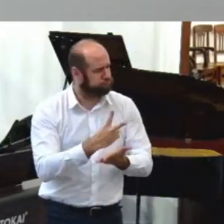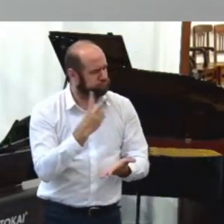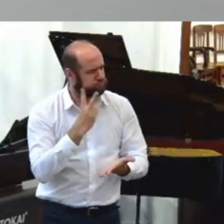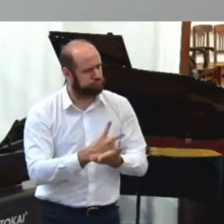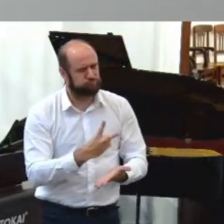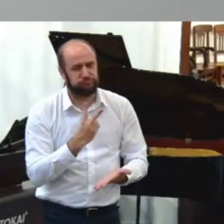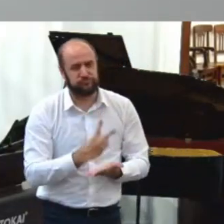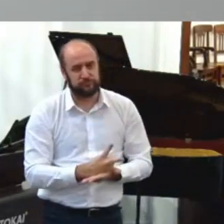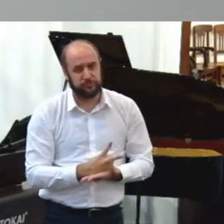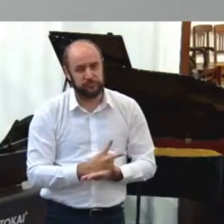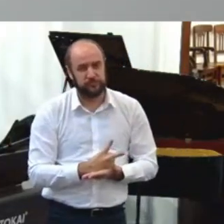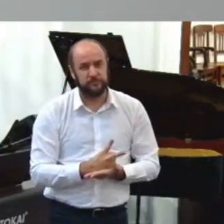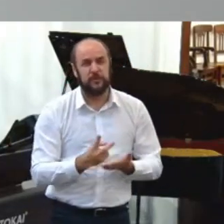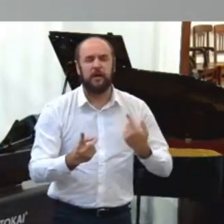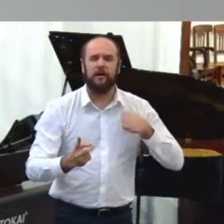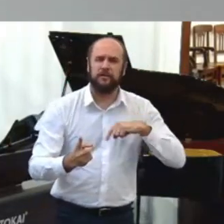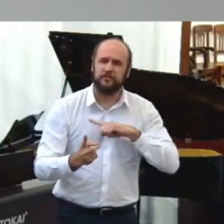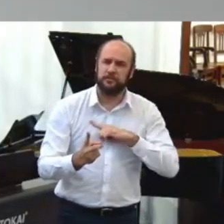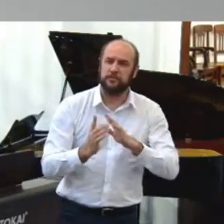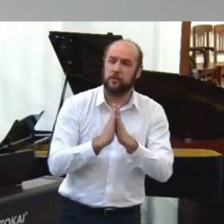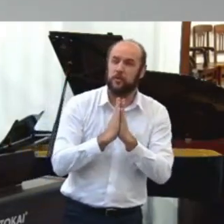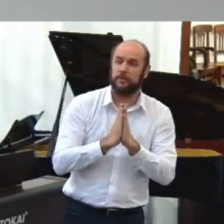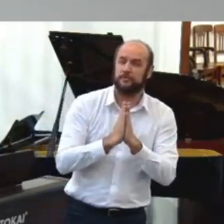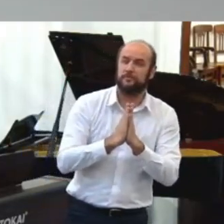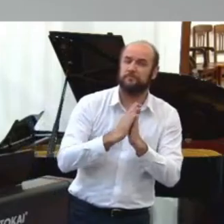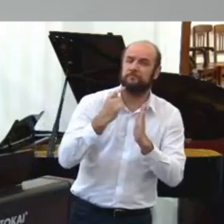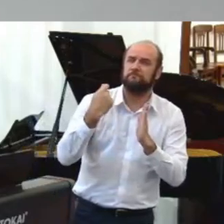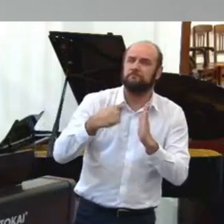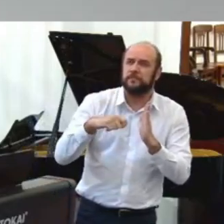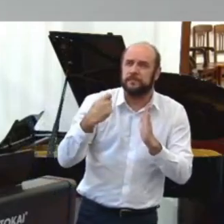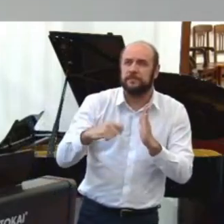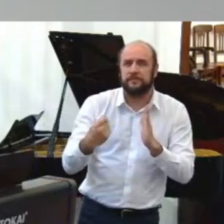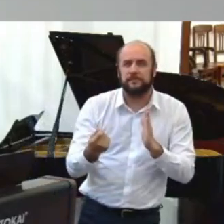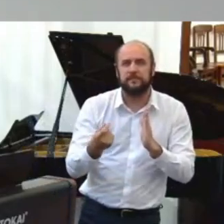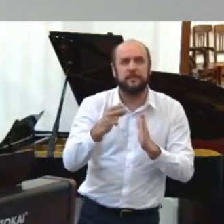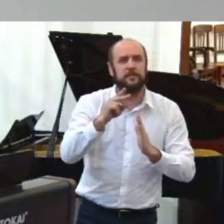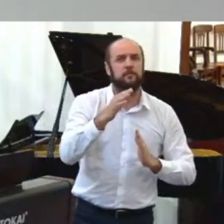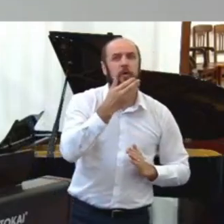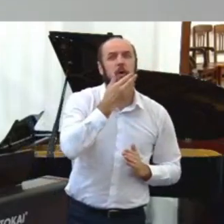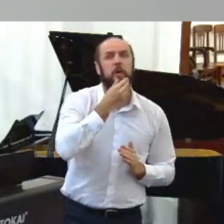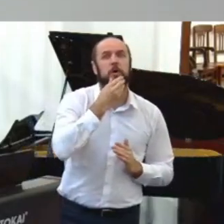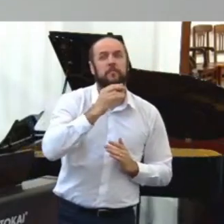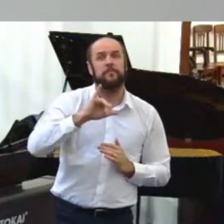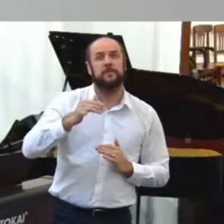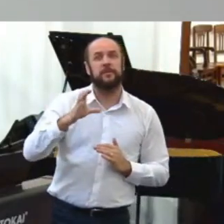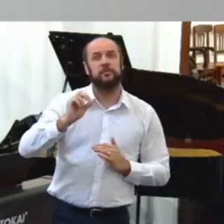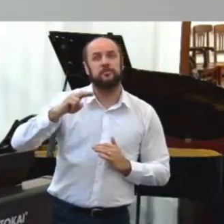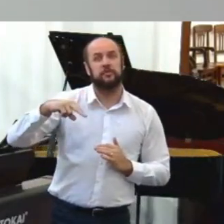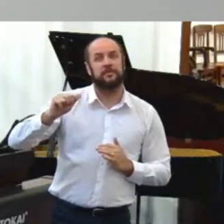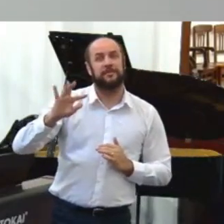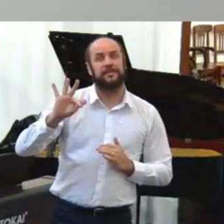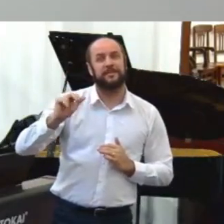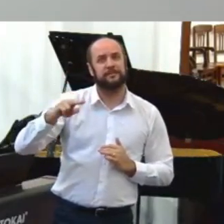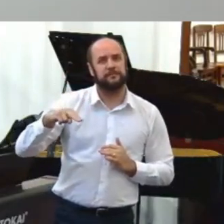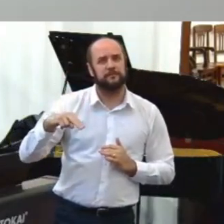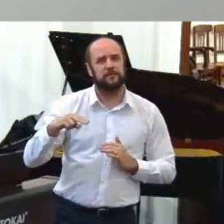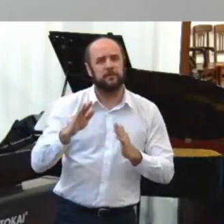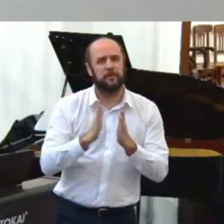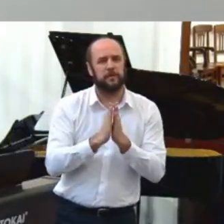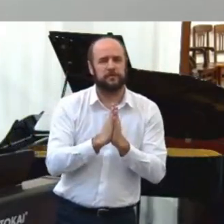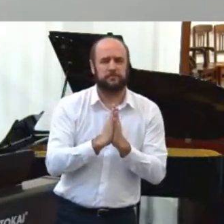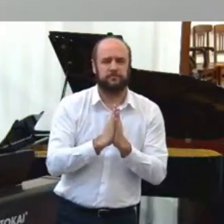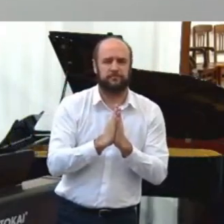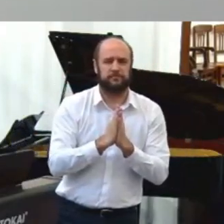inteiro. A nós, a oração deve ser, talvez aqui, Jonathan Edwards, que eu cito bastante aqui, um dia